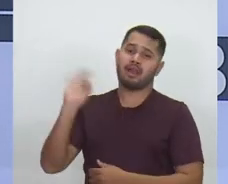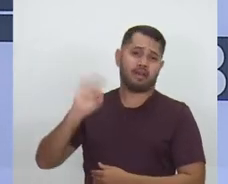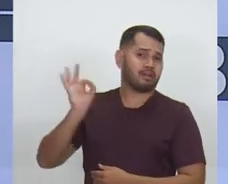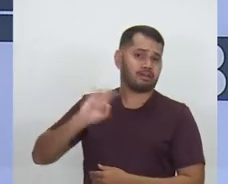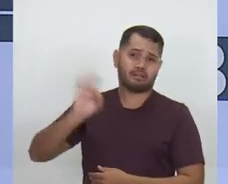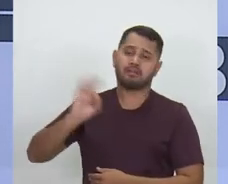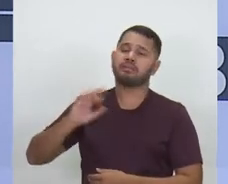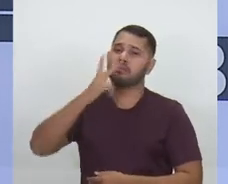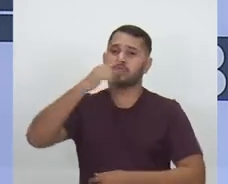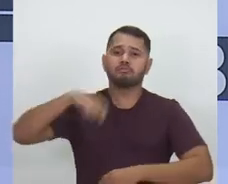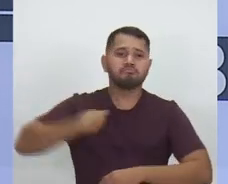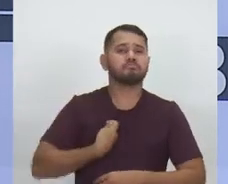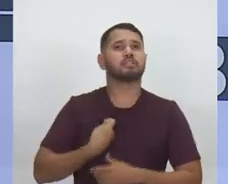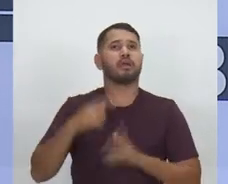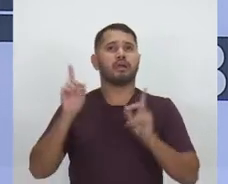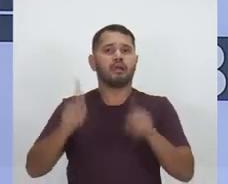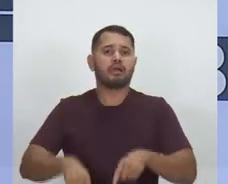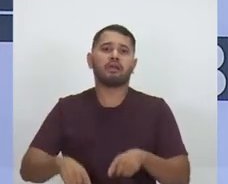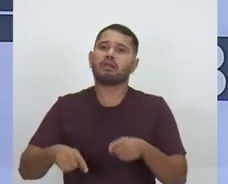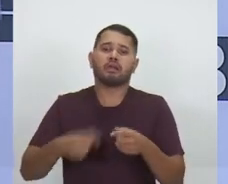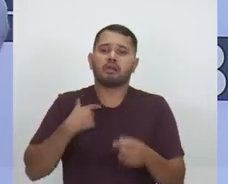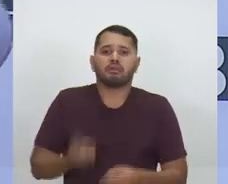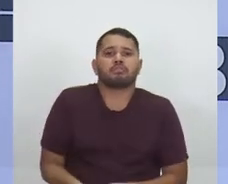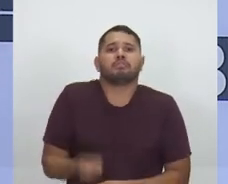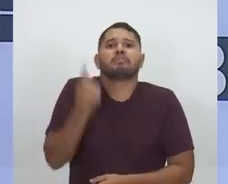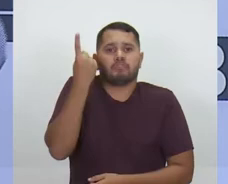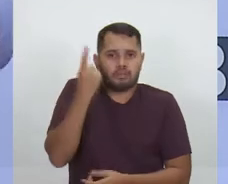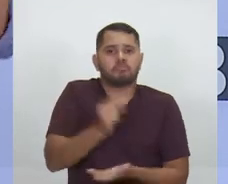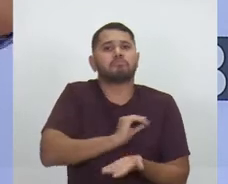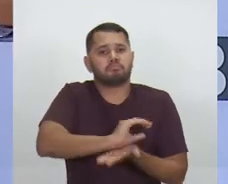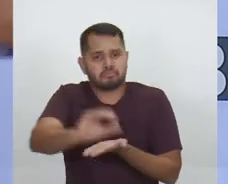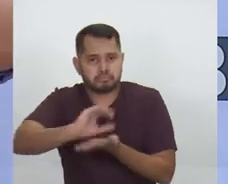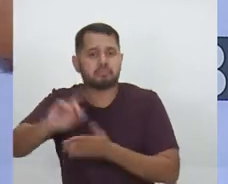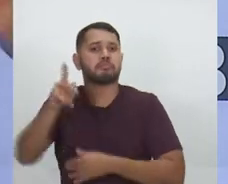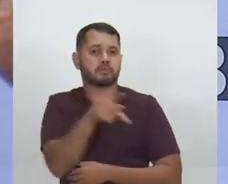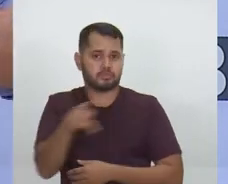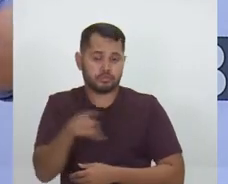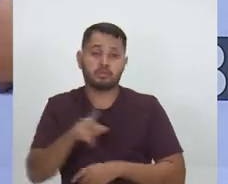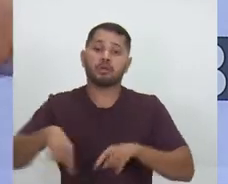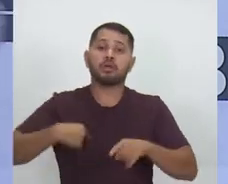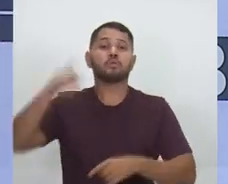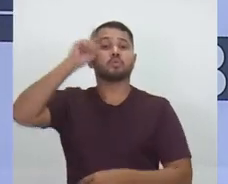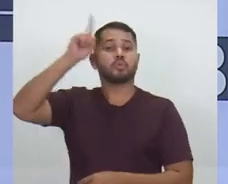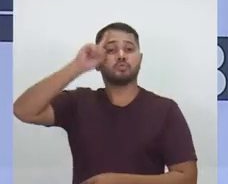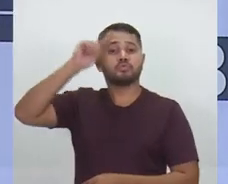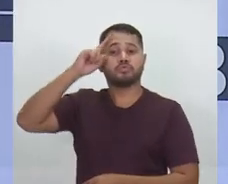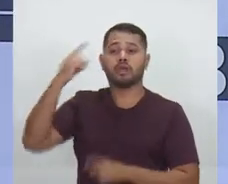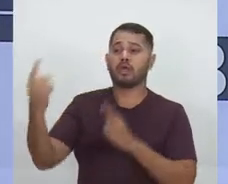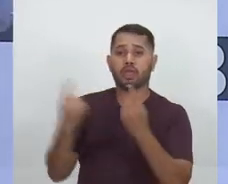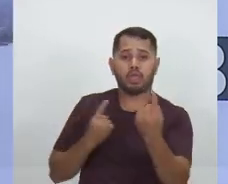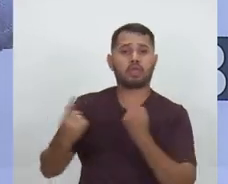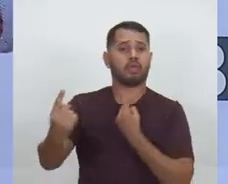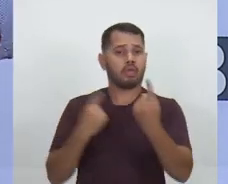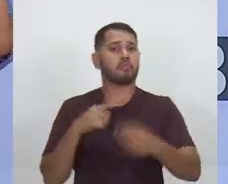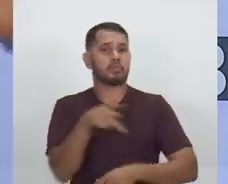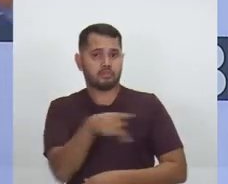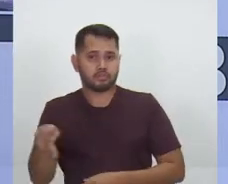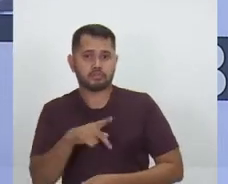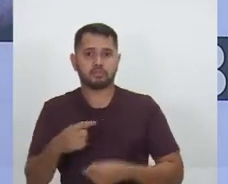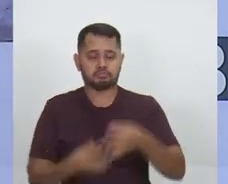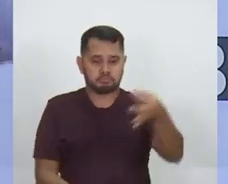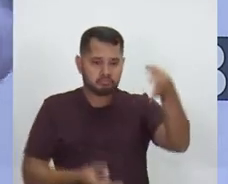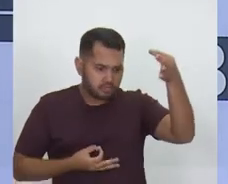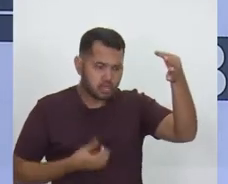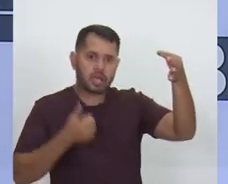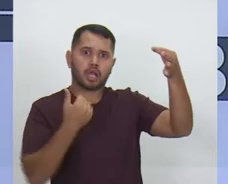fizemos de uma forma é impressionante tanto é que eu recebo diariamente pessoas professores com contracheque de